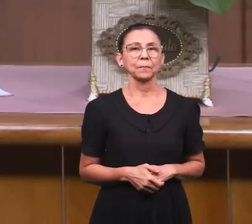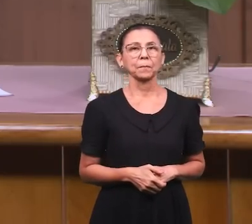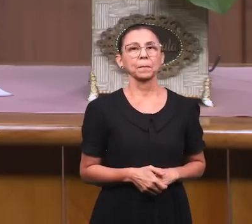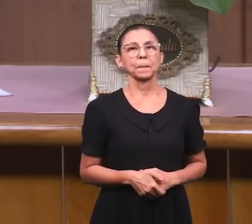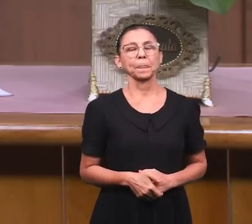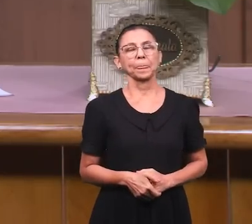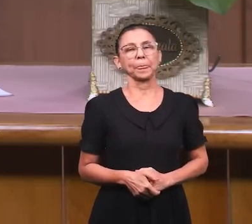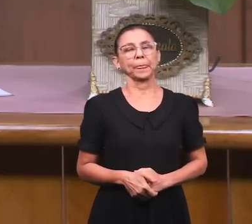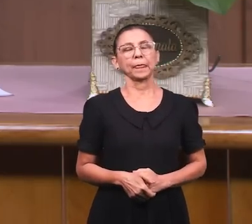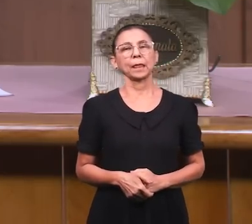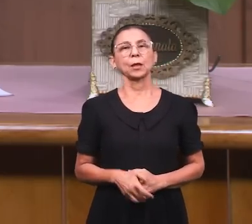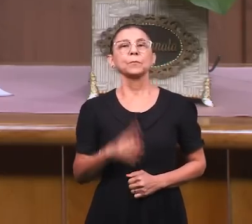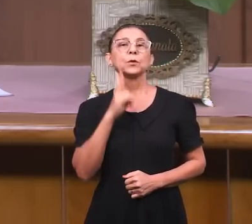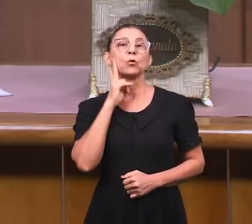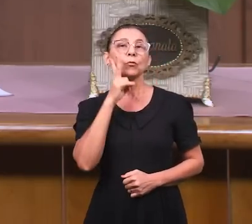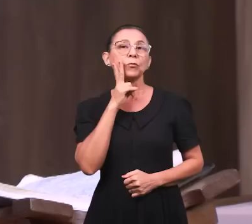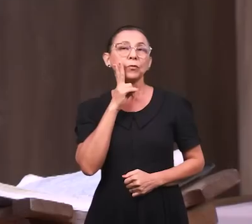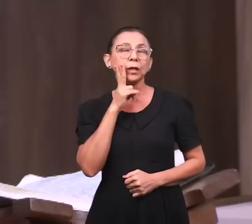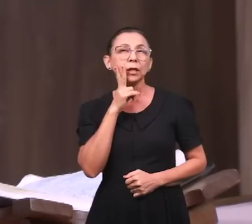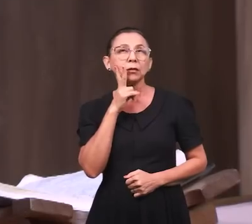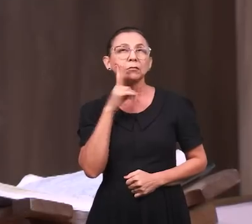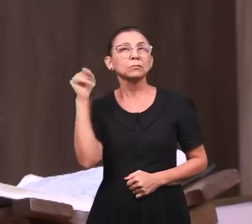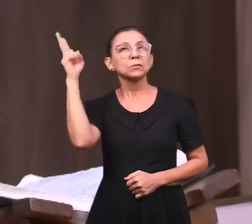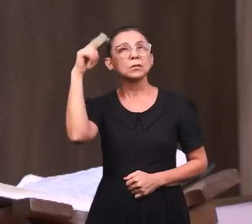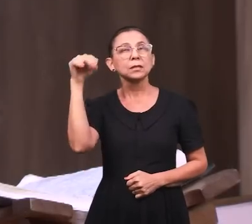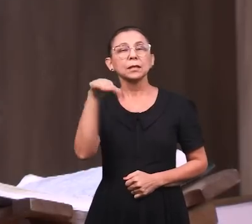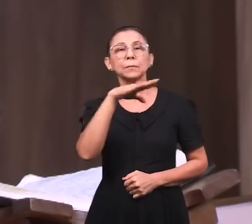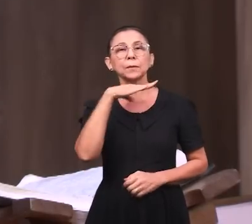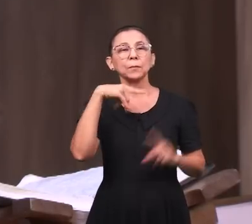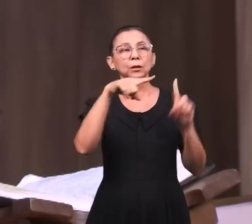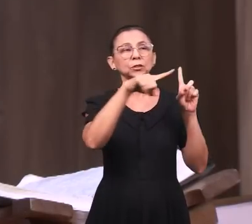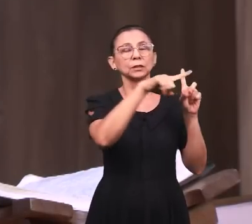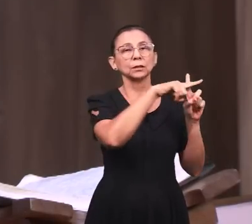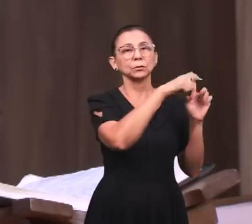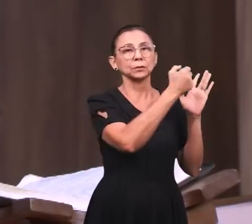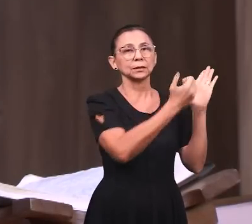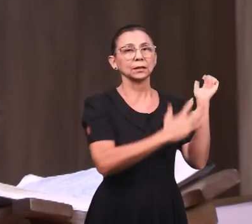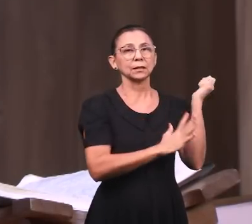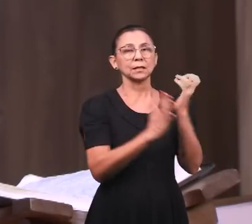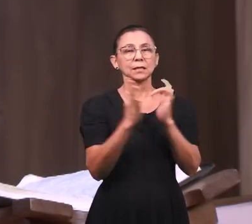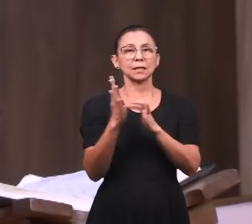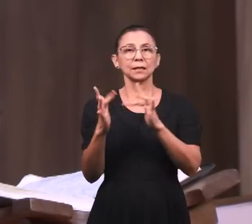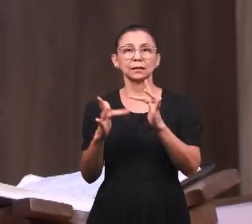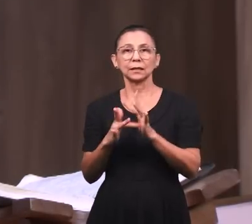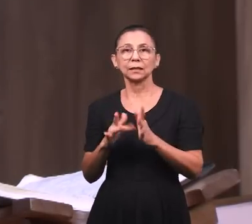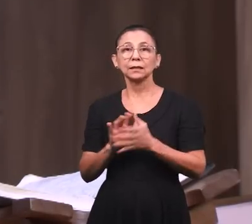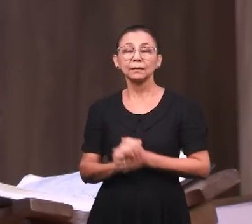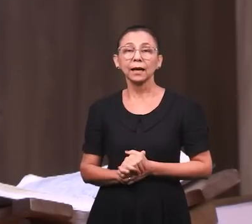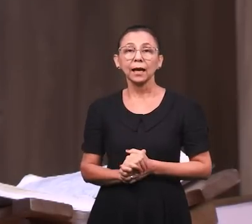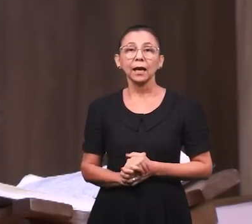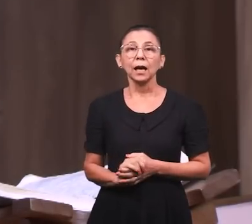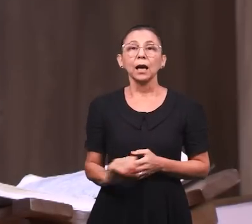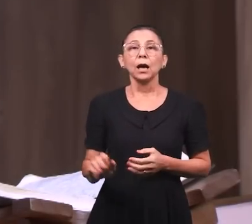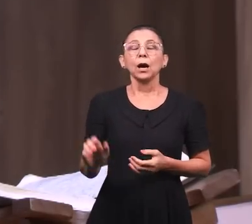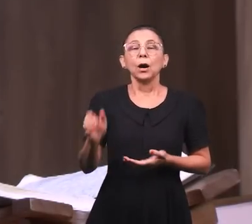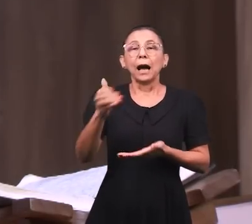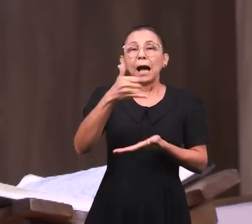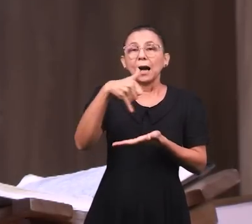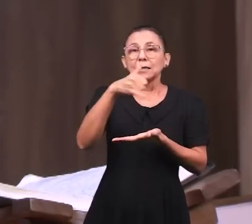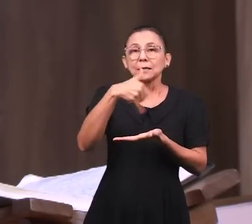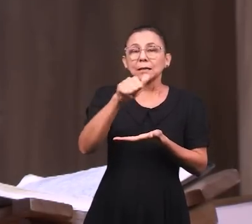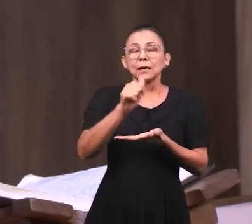morte. Mas o azeite nos fala da sua ressurreição, porque Jesus morreu, ressuscitou ao 3º